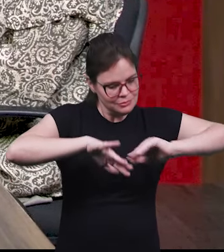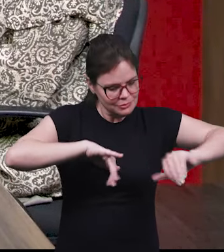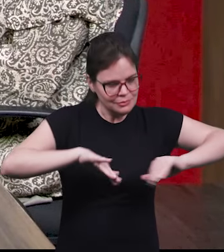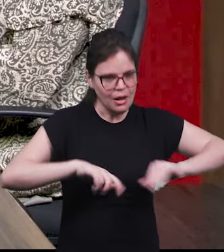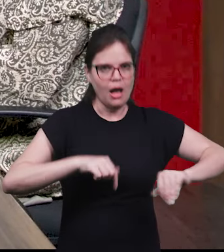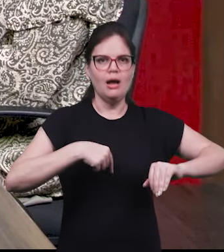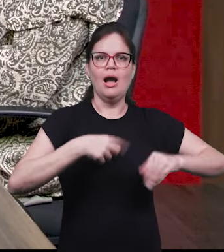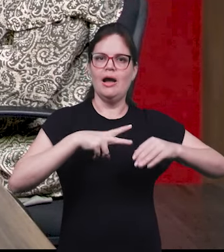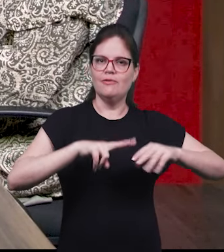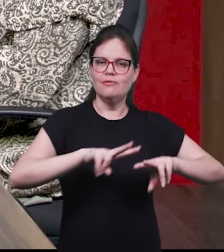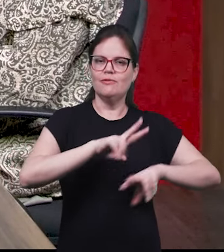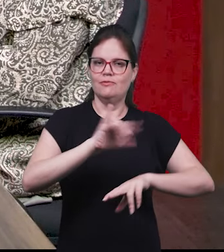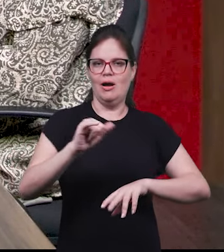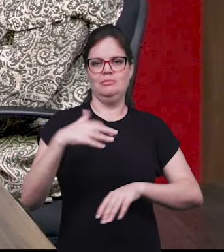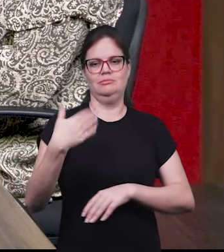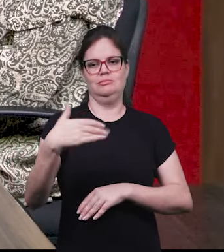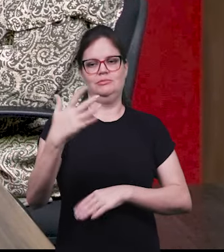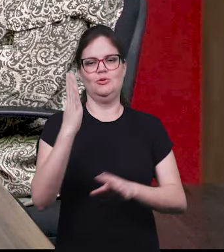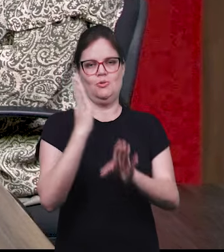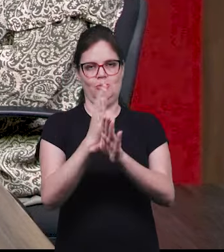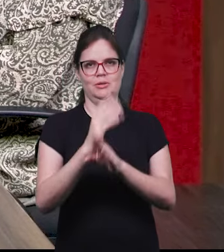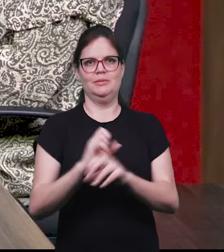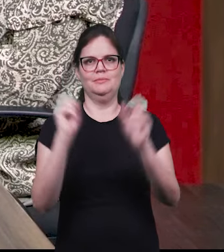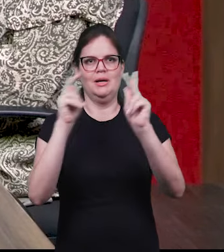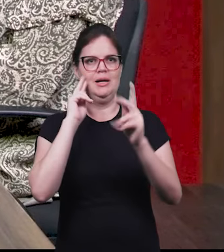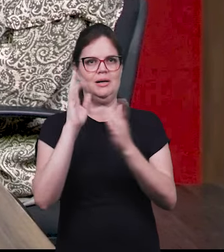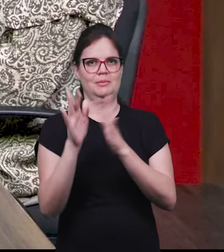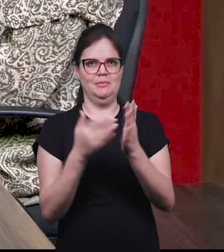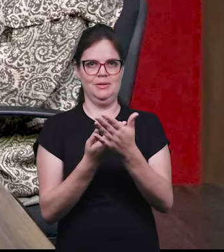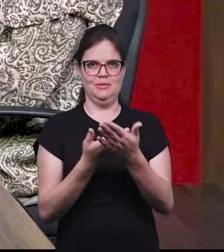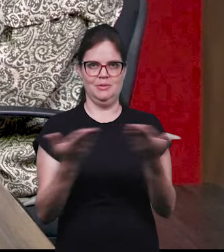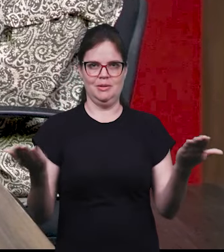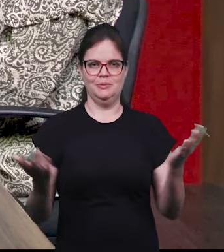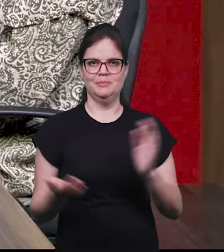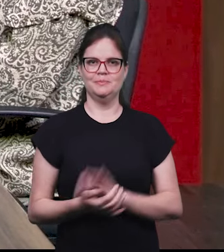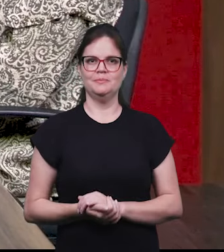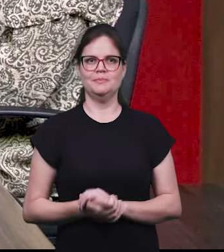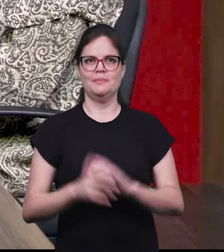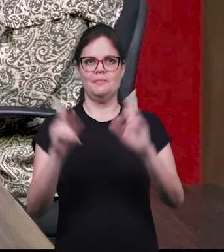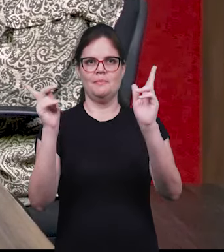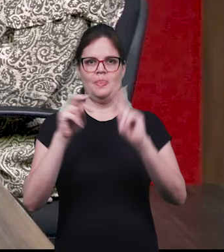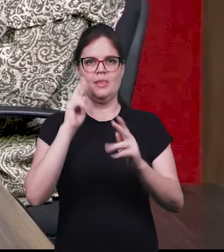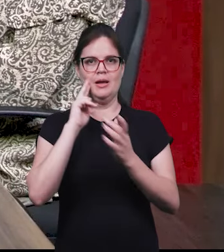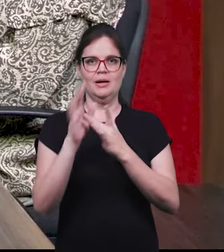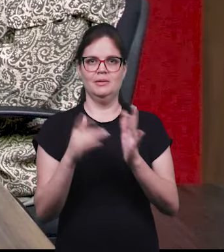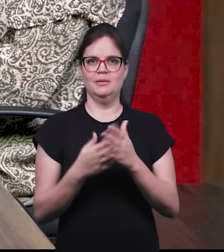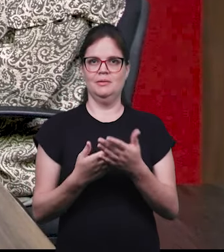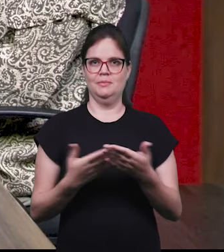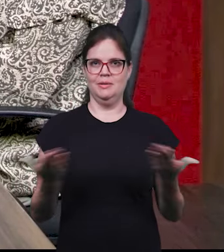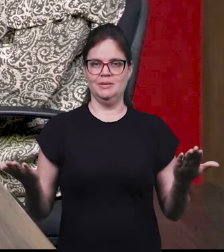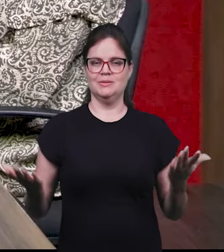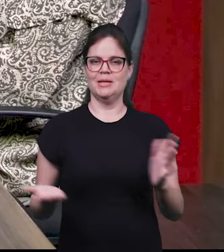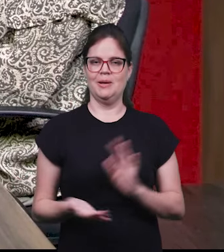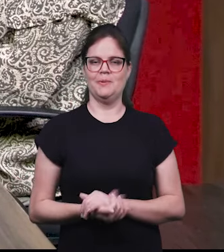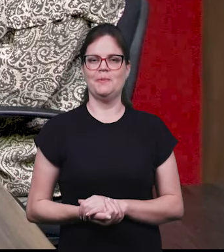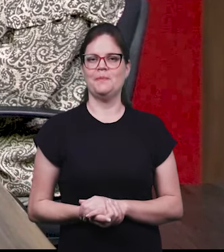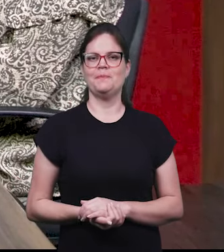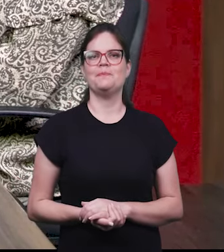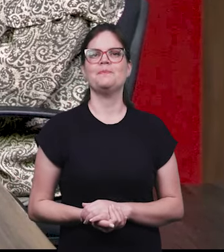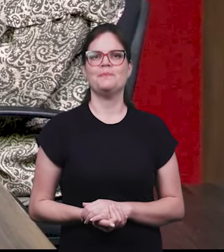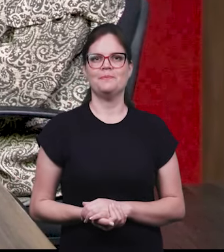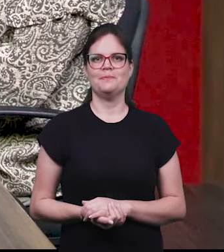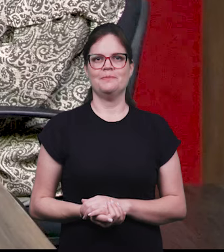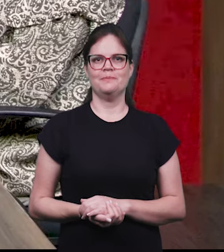vai ainda achar e ver muita coisa. Amém. Pai Senhor, Pai Senhor a todos. Pai Senhor Albert. Amém. A paz do Senhor. Pai Senhor,